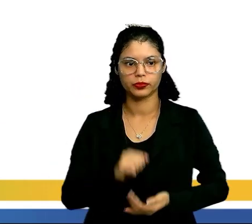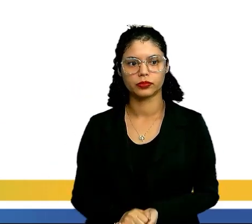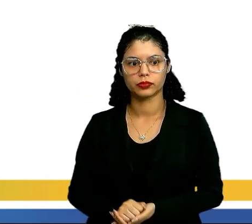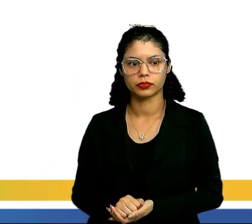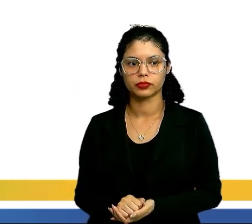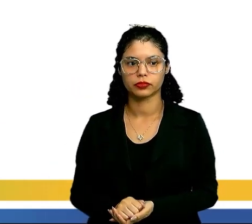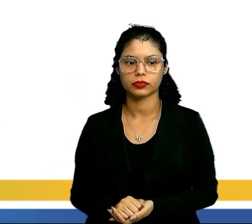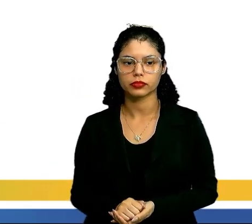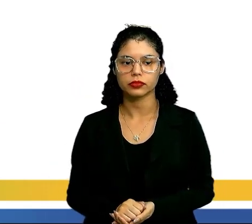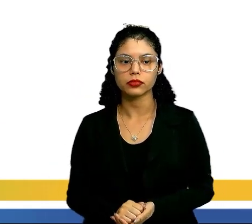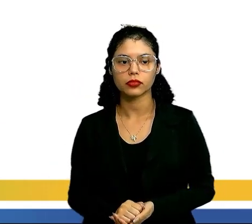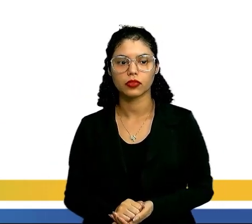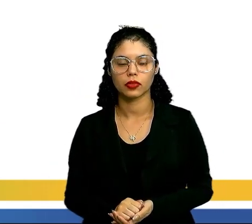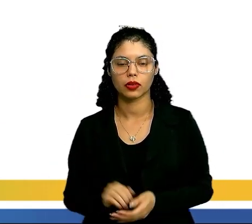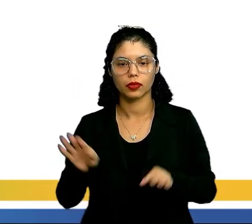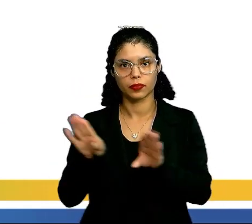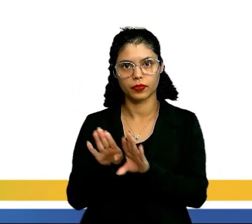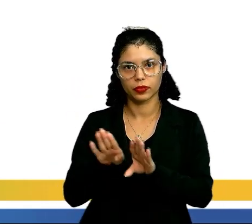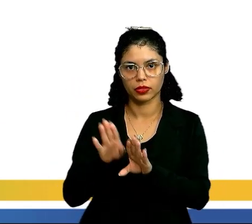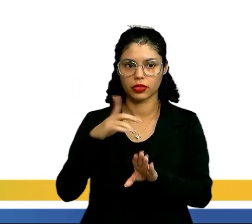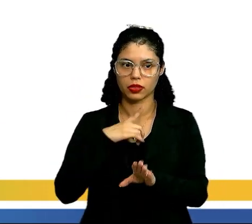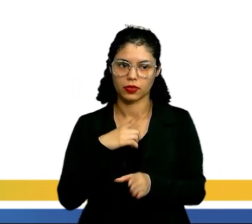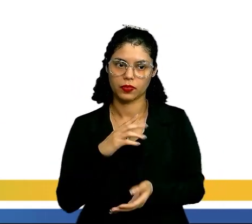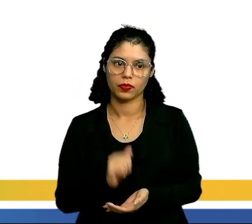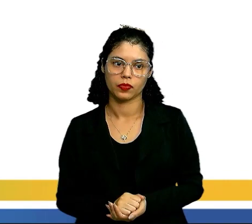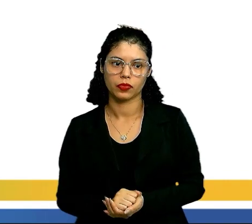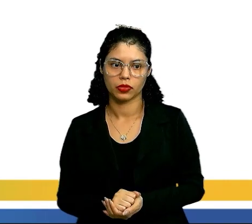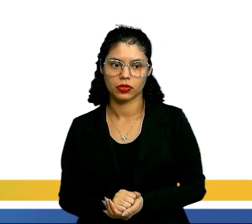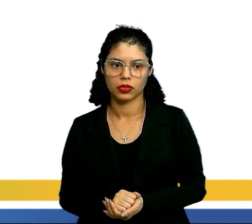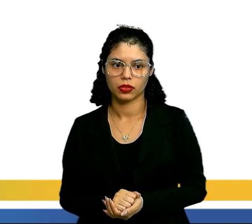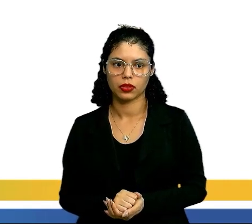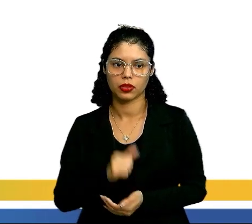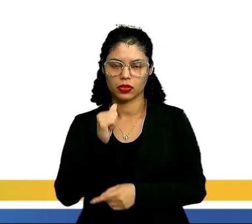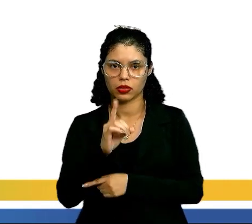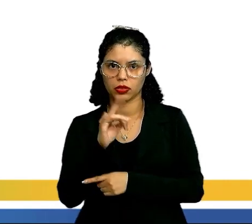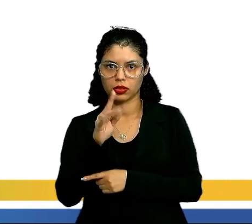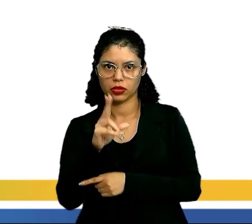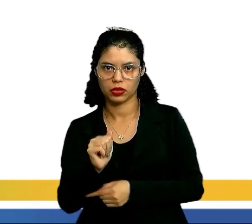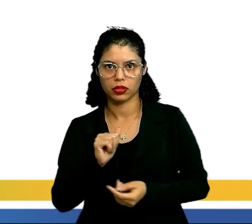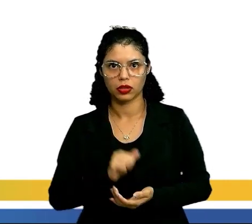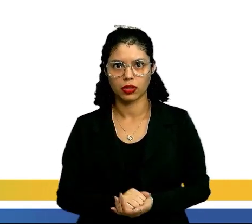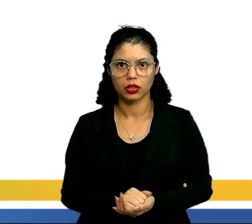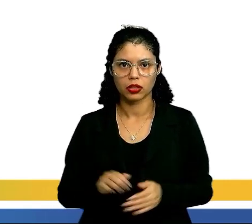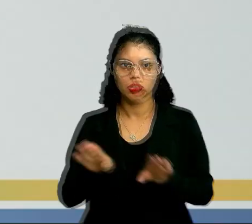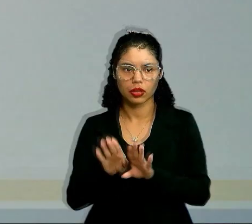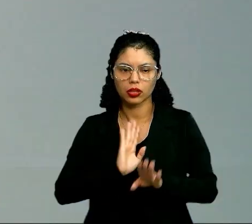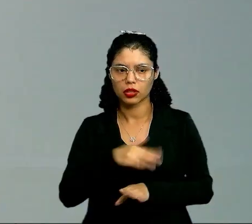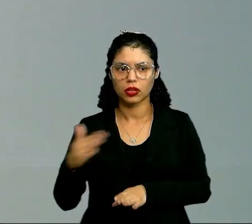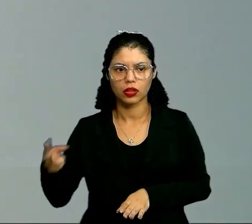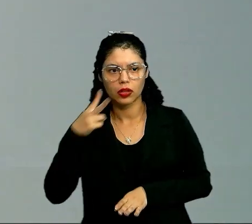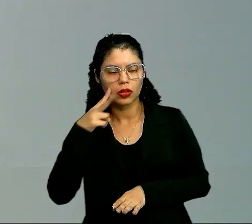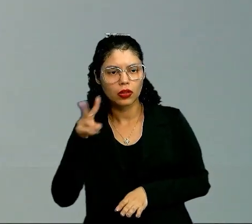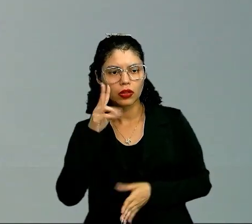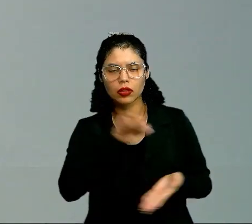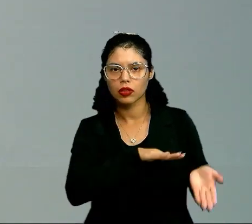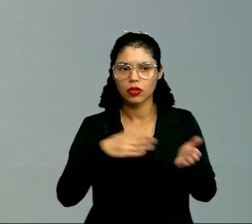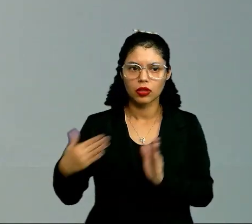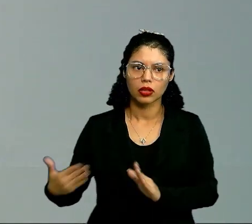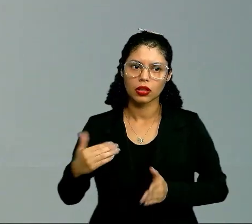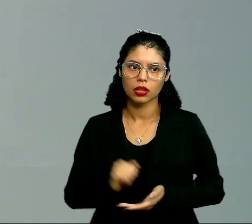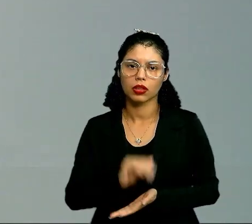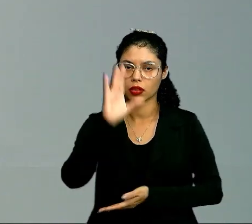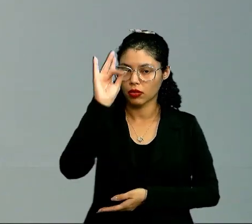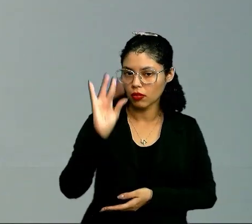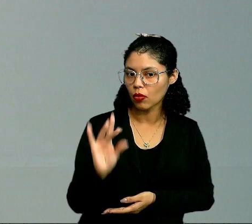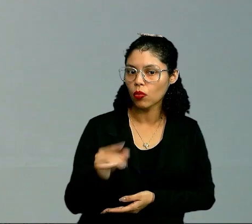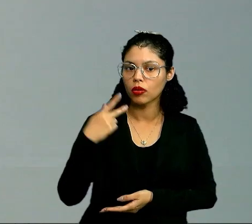lados, eneágono, tá? Vai ser, e o decágono. Então, quando a gente vê essa parte aí,